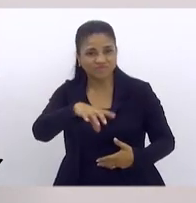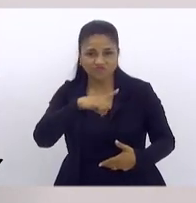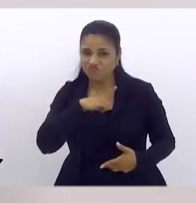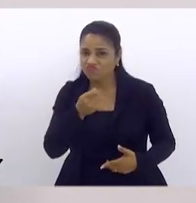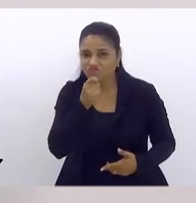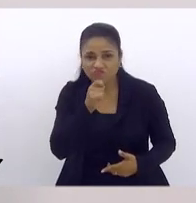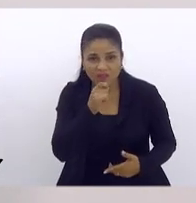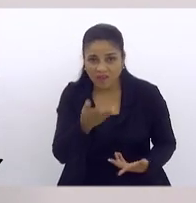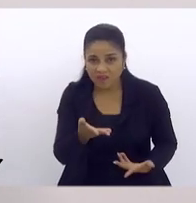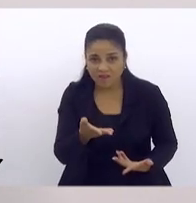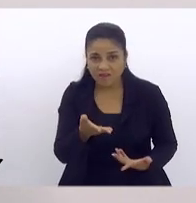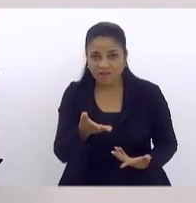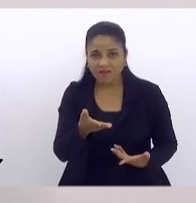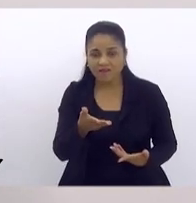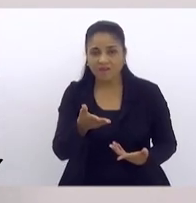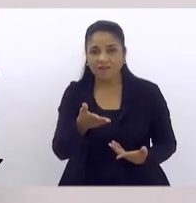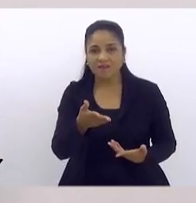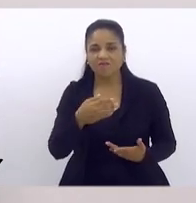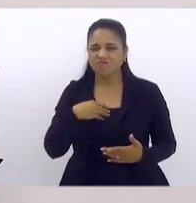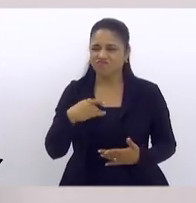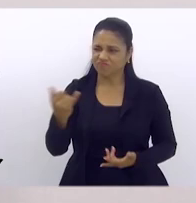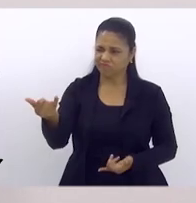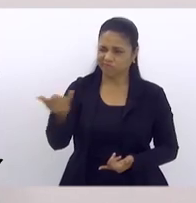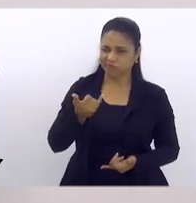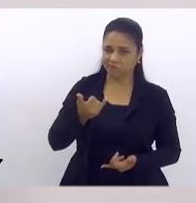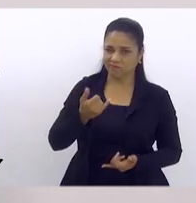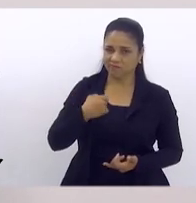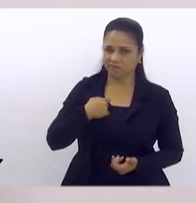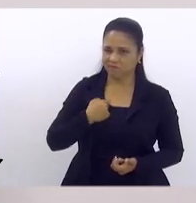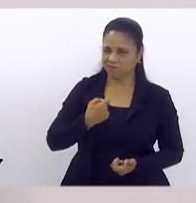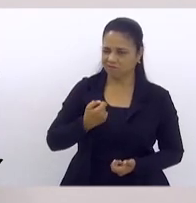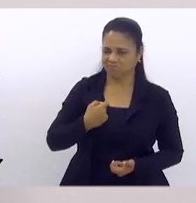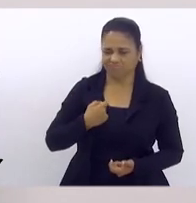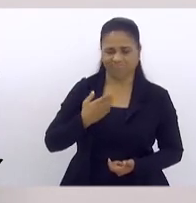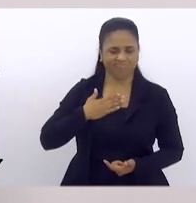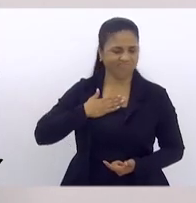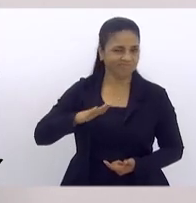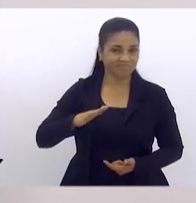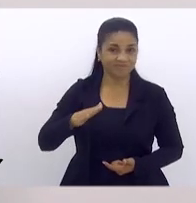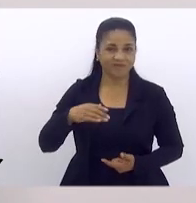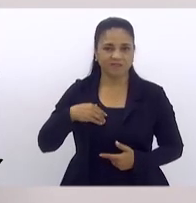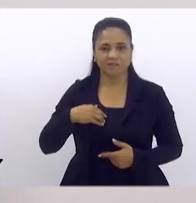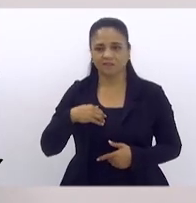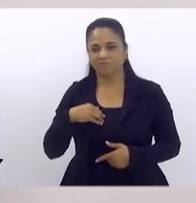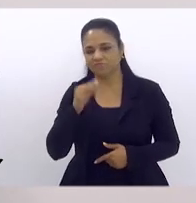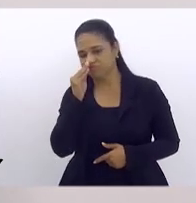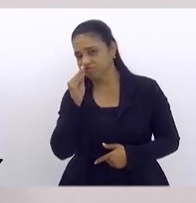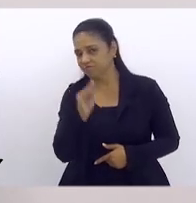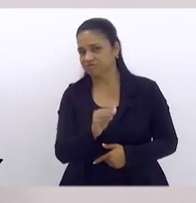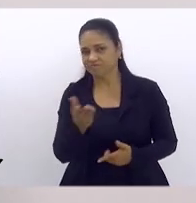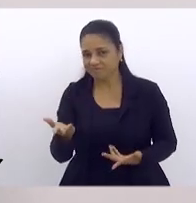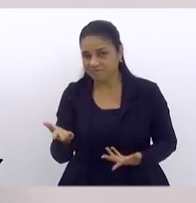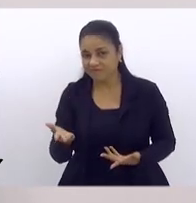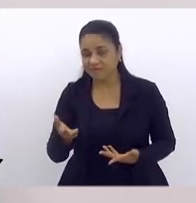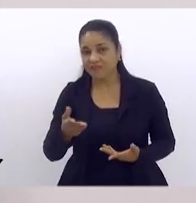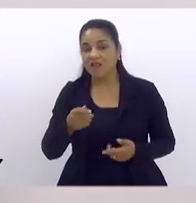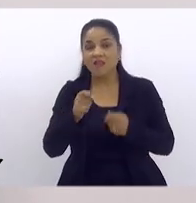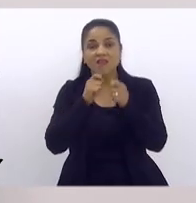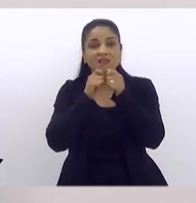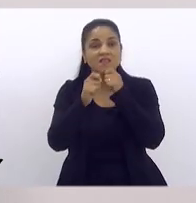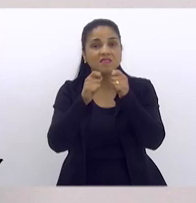que você tá entrando já falou uma coisa você não gostou você já tem uma vontade então entrevista quem